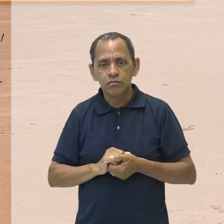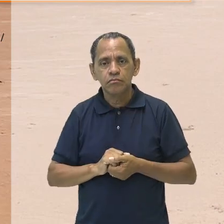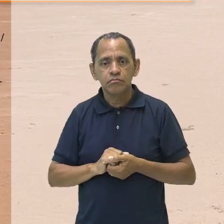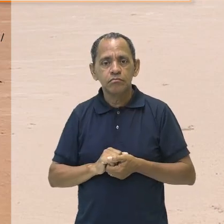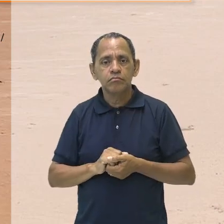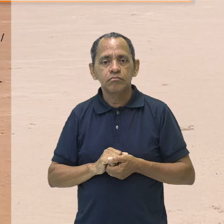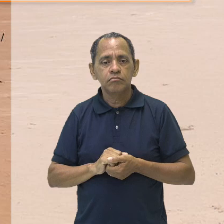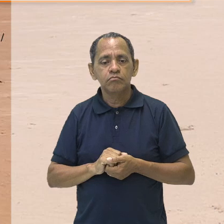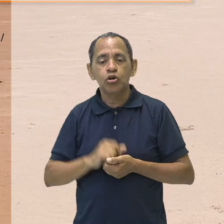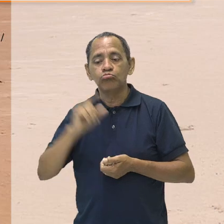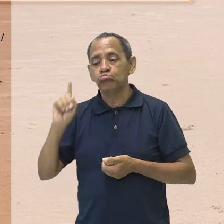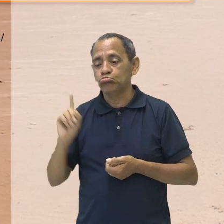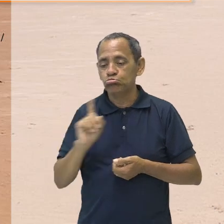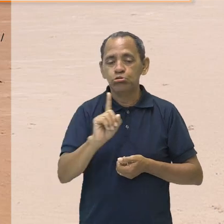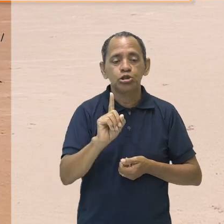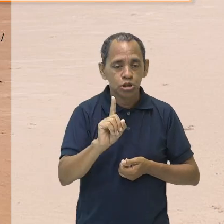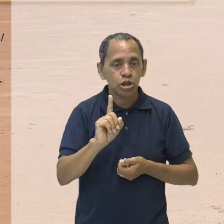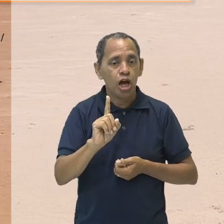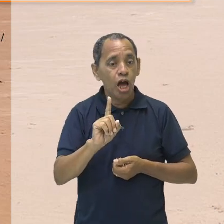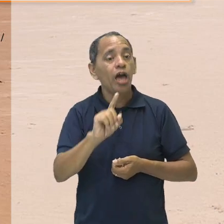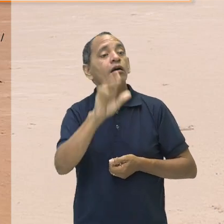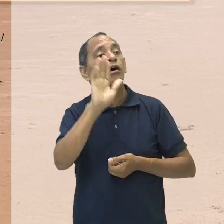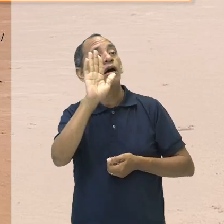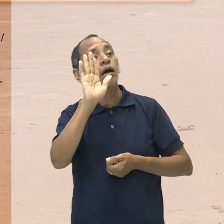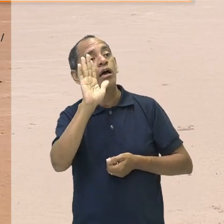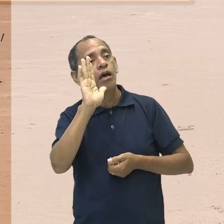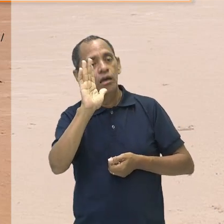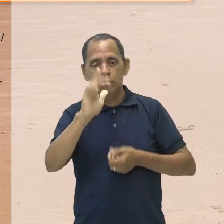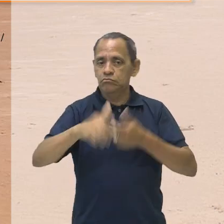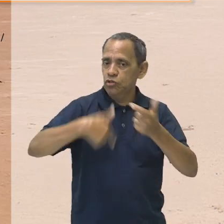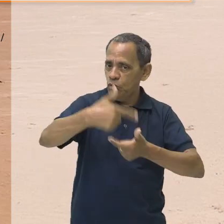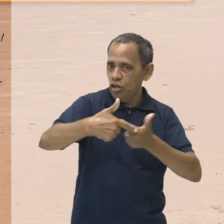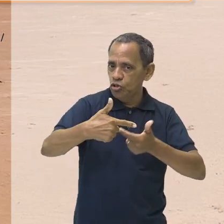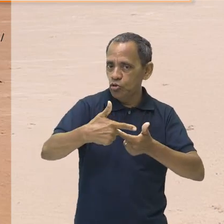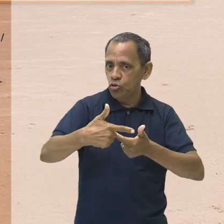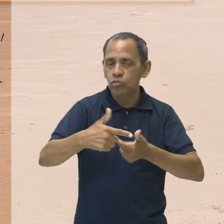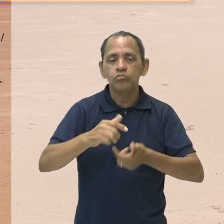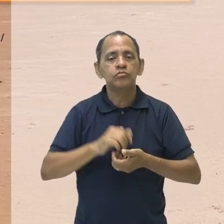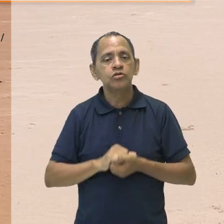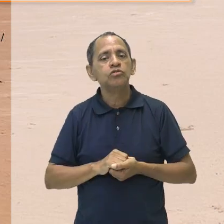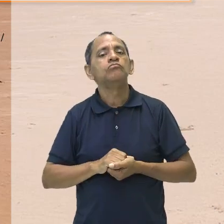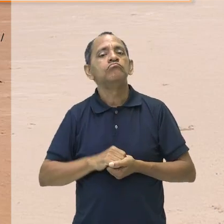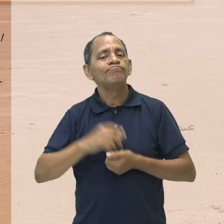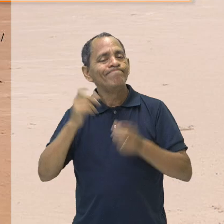mesmo ali como um empregador, aliás, como um empregado. Então, isso